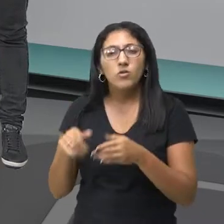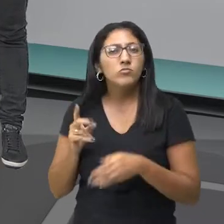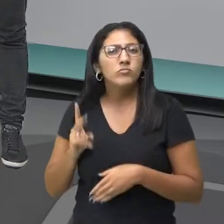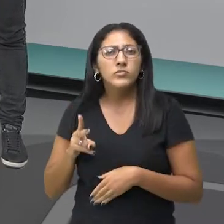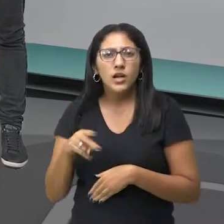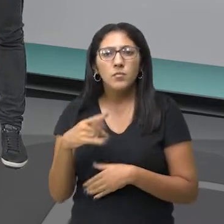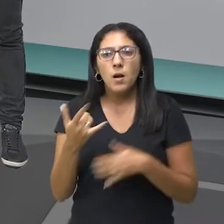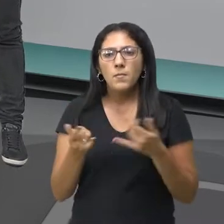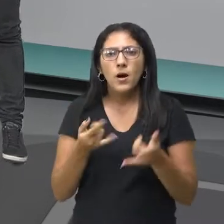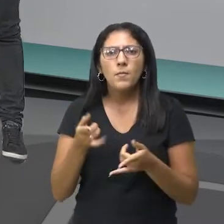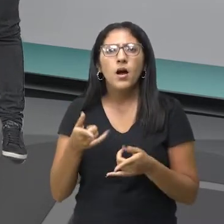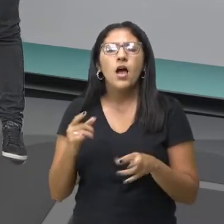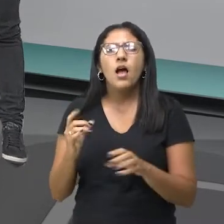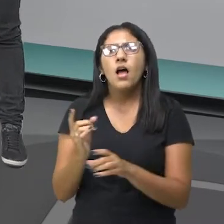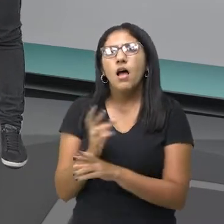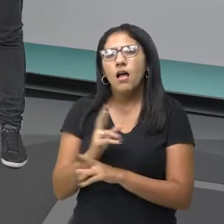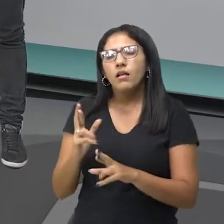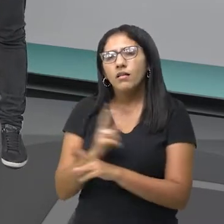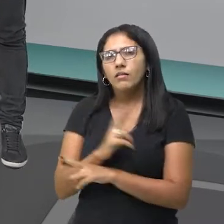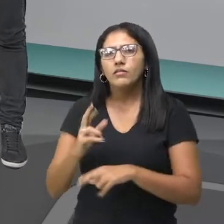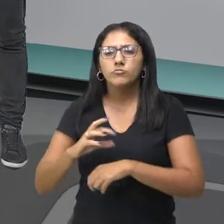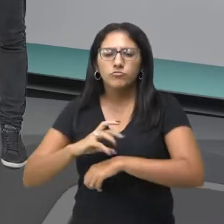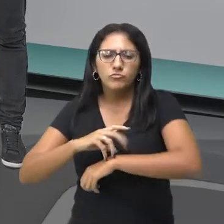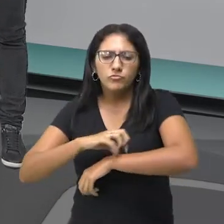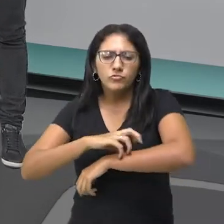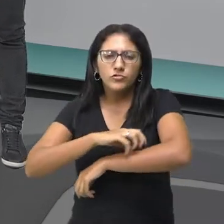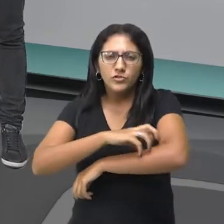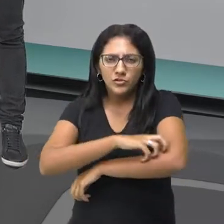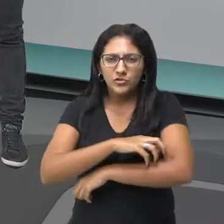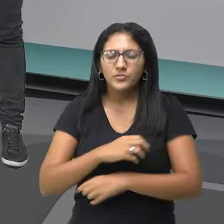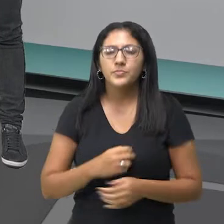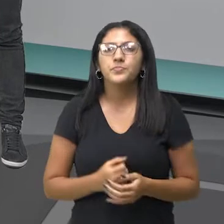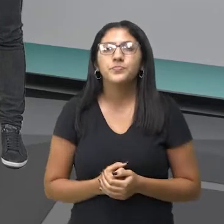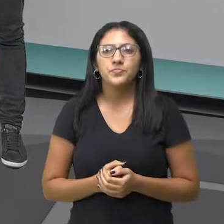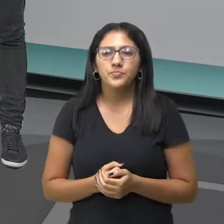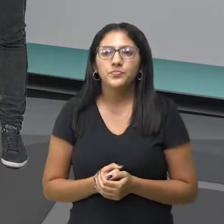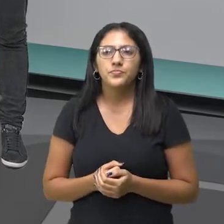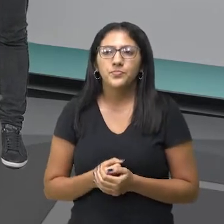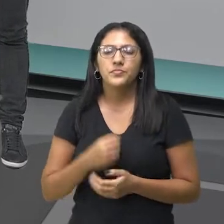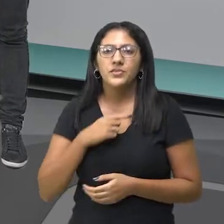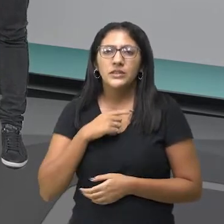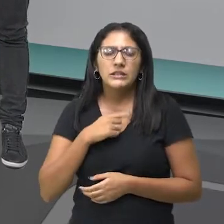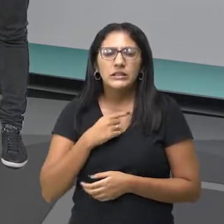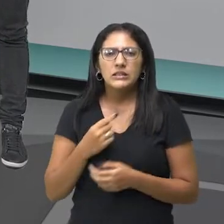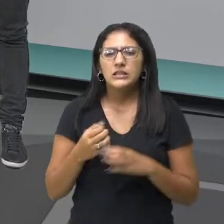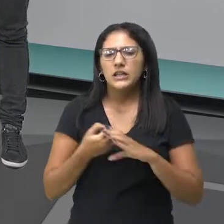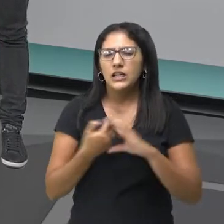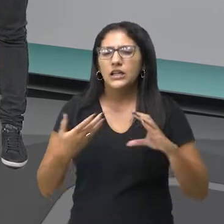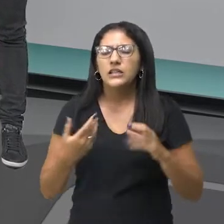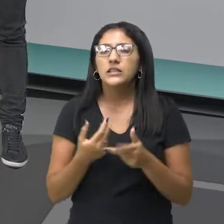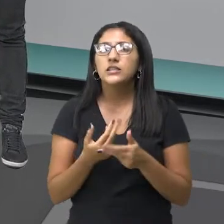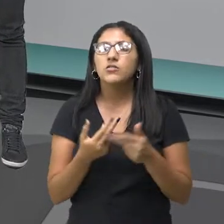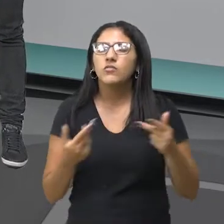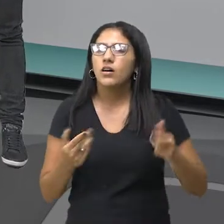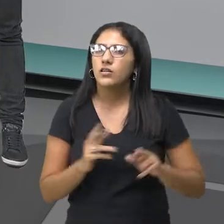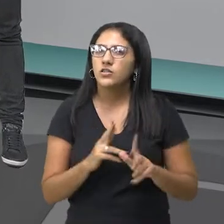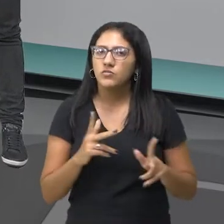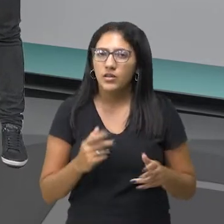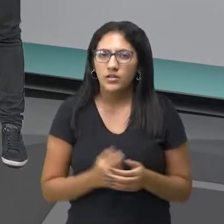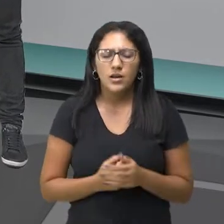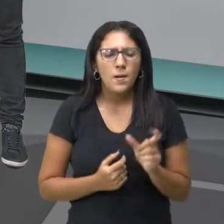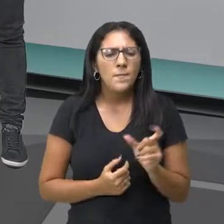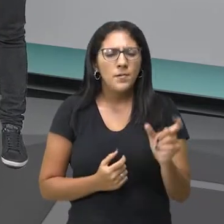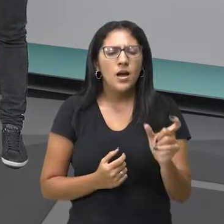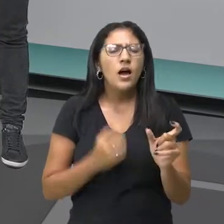aranha, certo? E percebe que, ó, o animal responsável pelos poderes do herói deu as caras em diferentes visuais. Isso dá a ideia pra